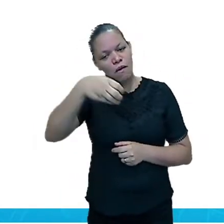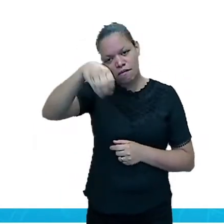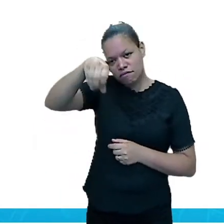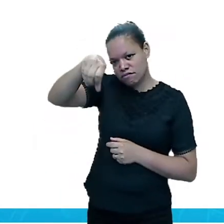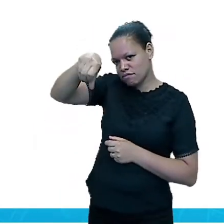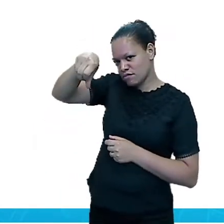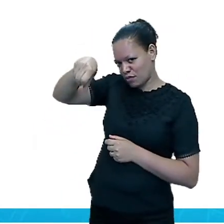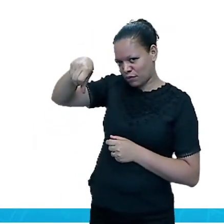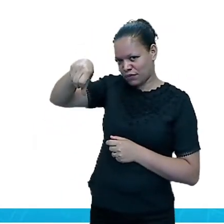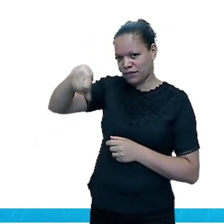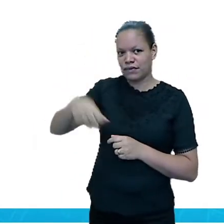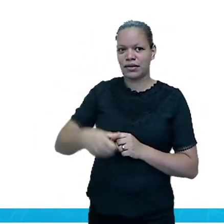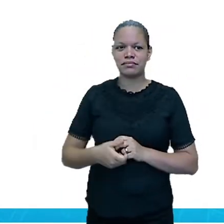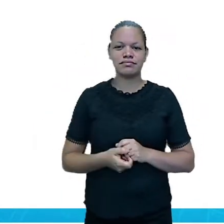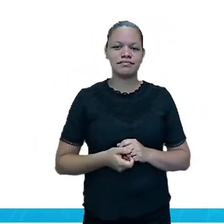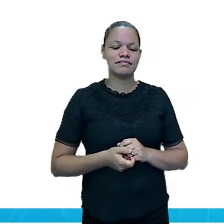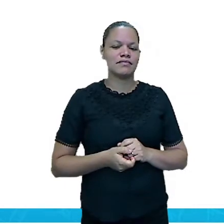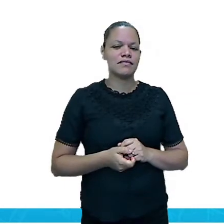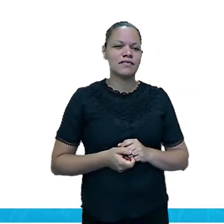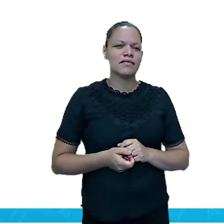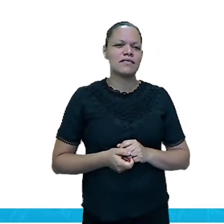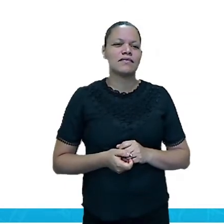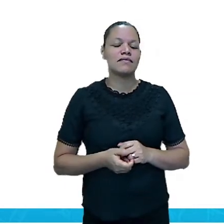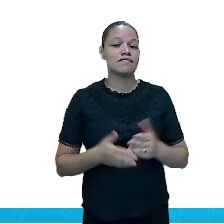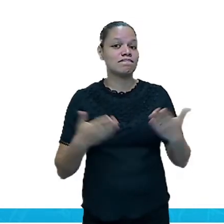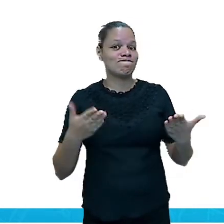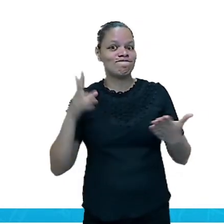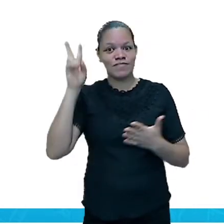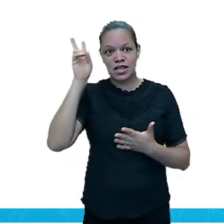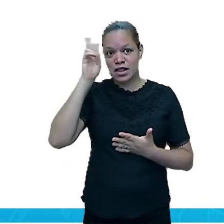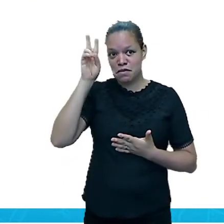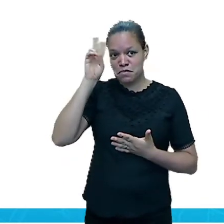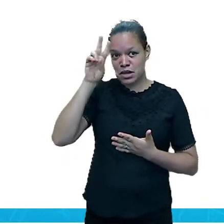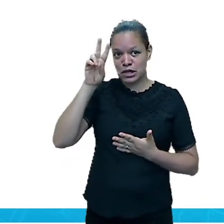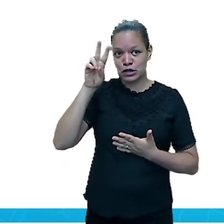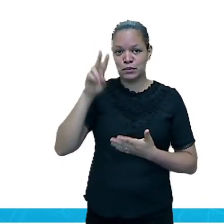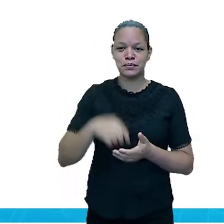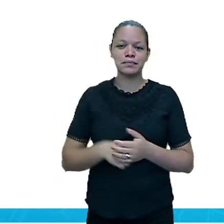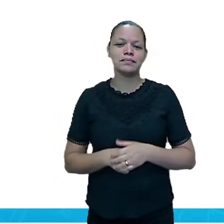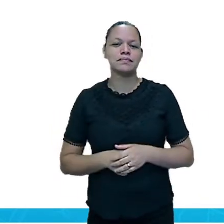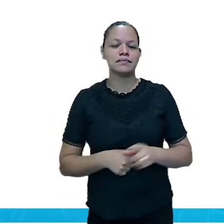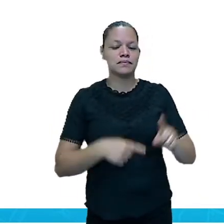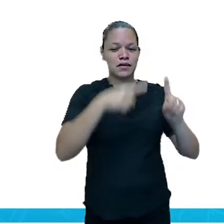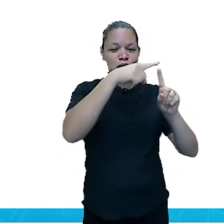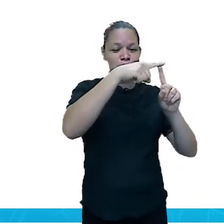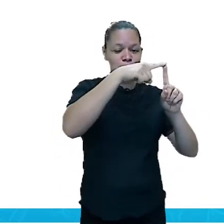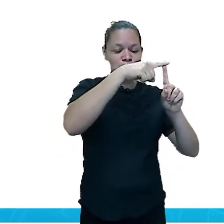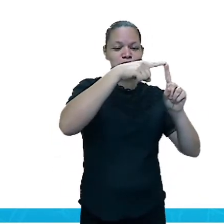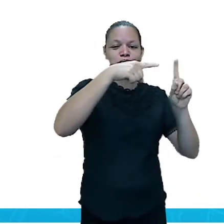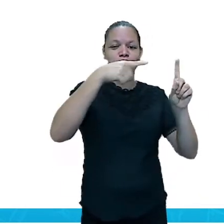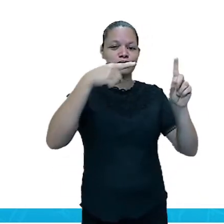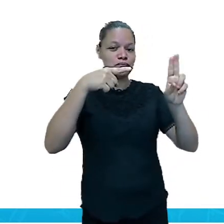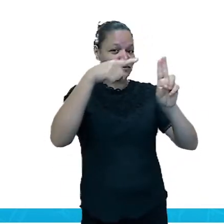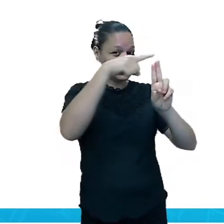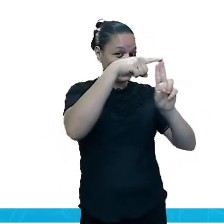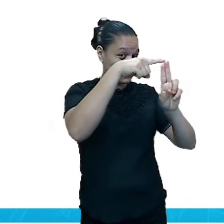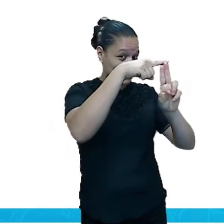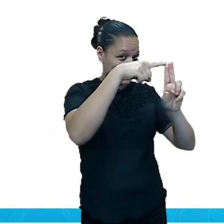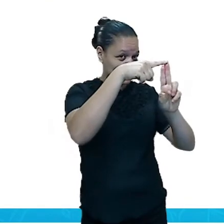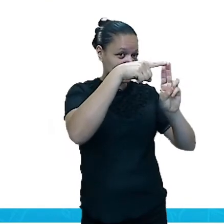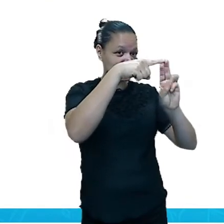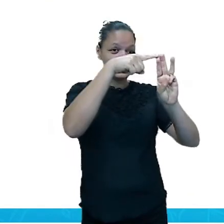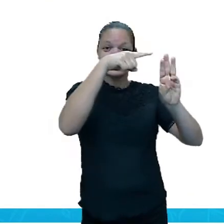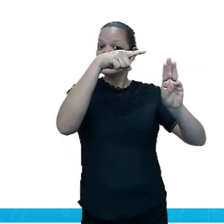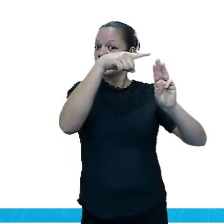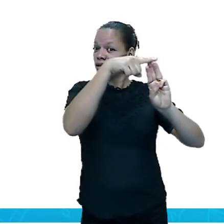dá 9. Então, recapitulando, número 1, I, 2, 2 letras